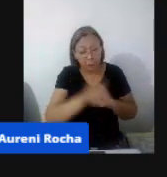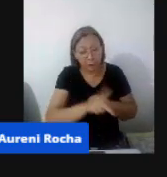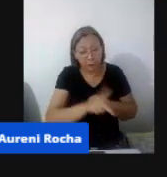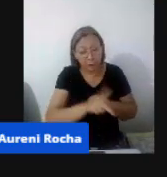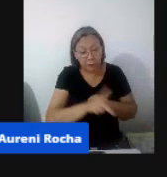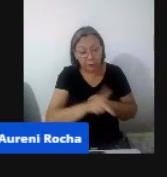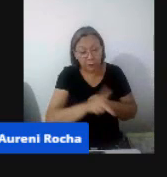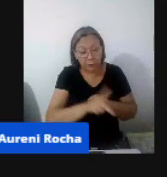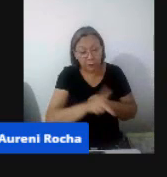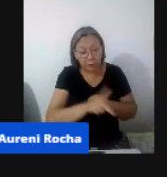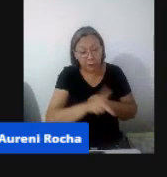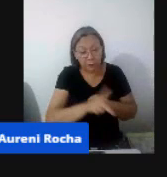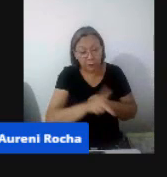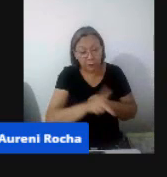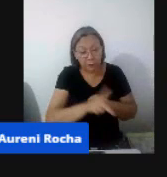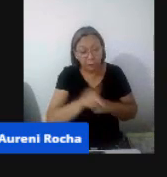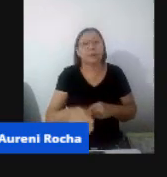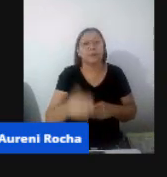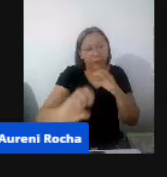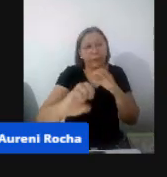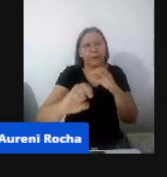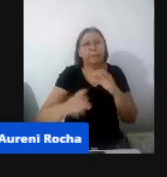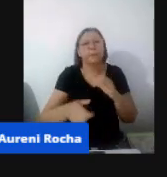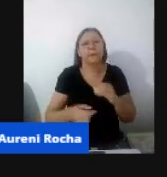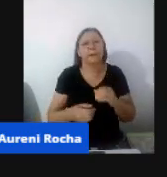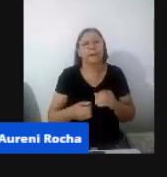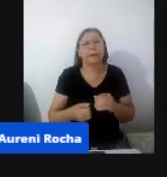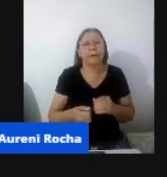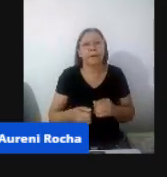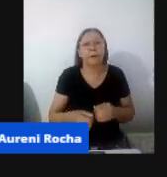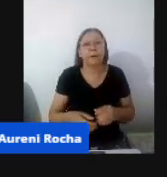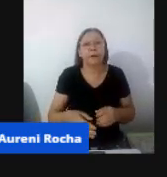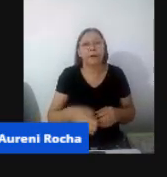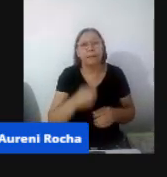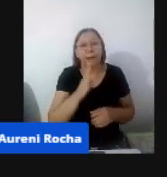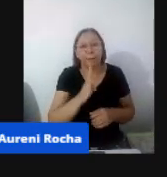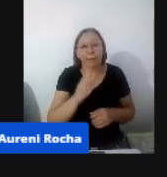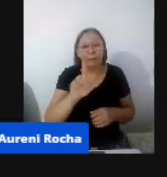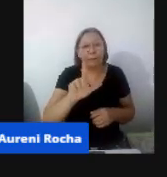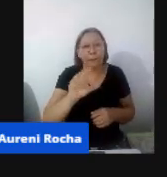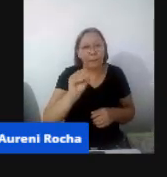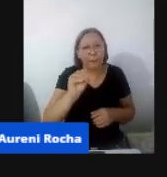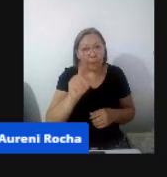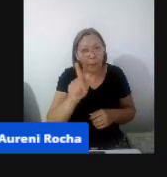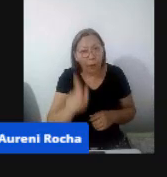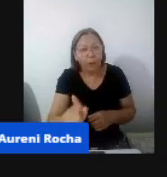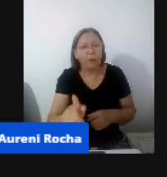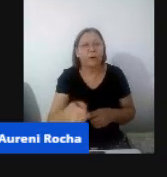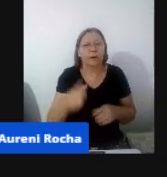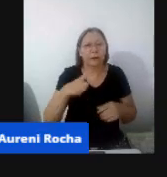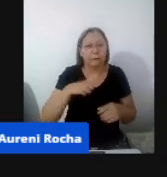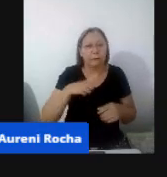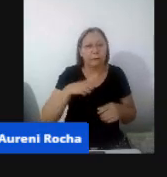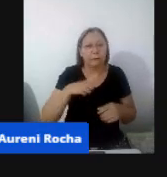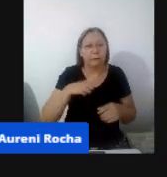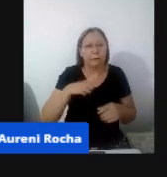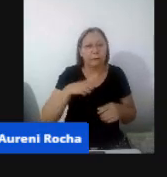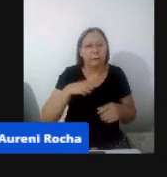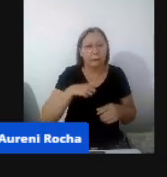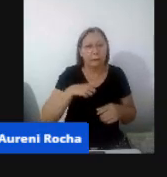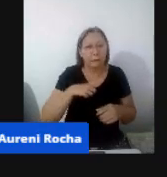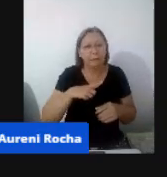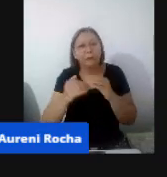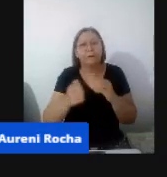nosso e-mail, que está destacado aí na tela, pelo nosso blog, que também existe um campo lá que você pode entrar em contato conosco, e pelo